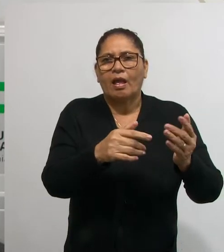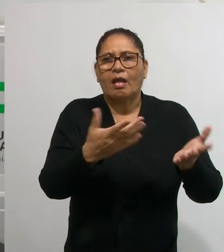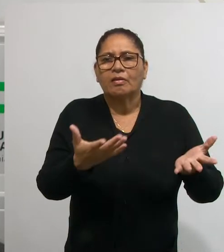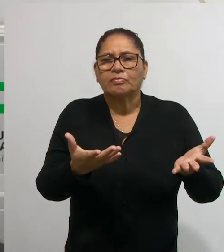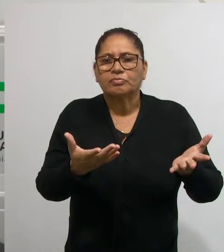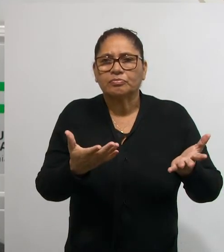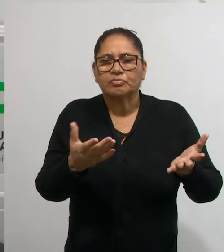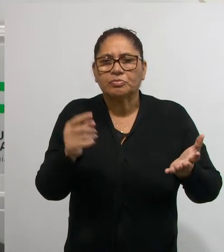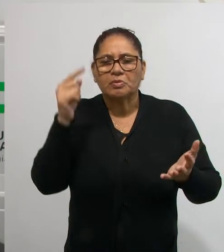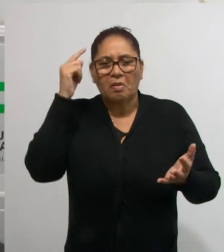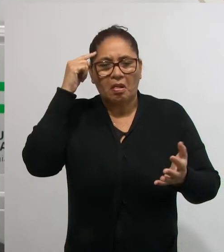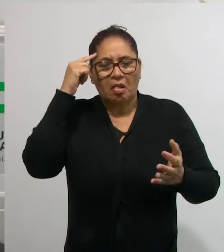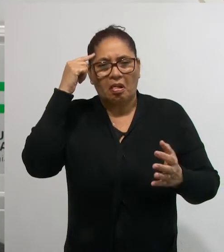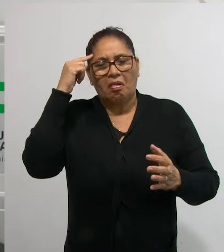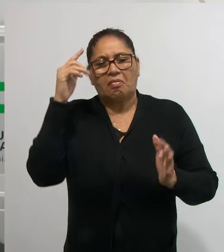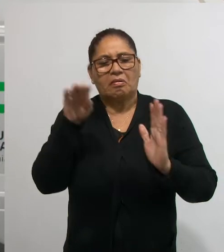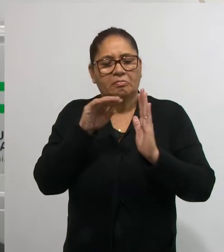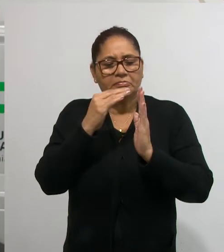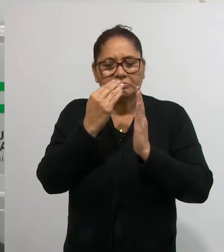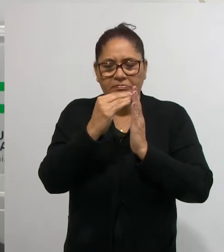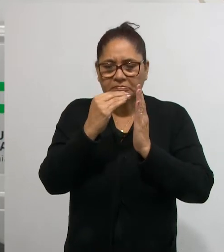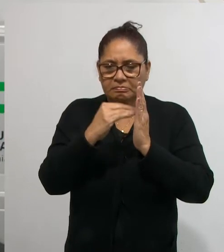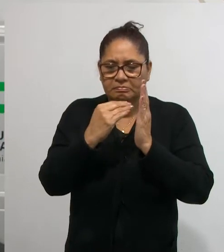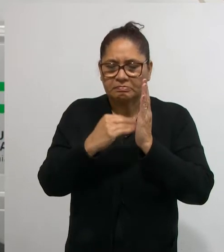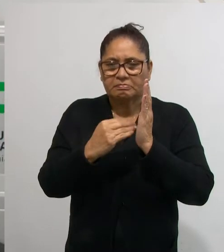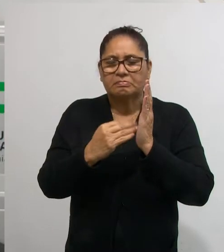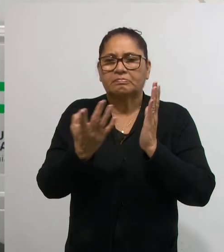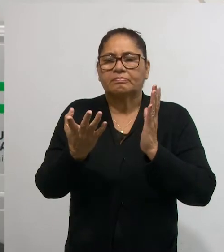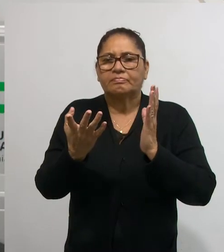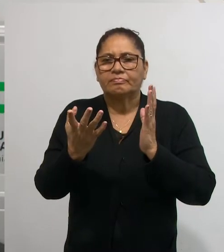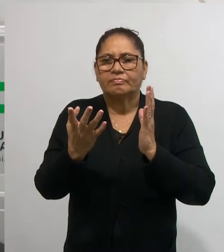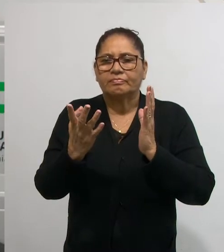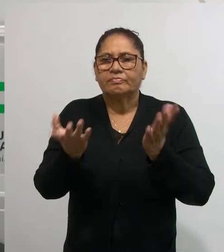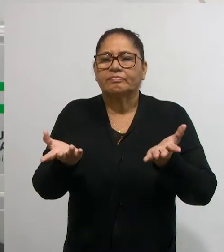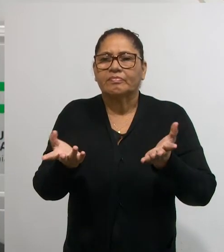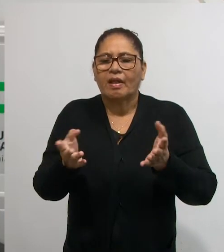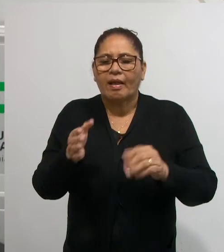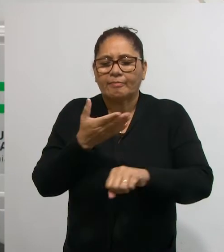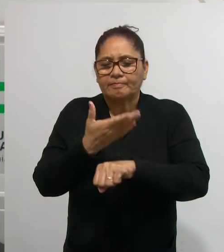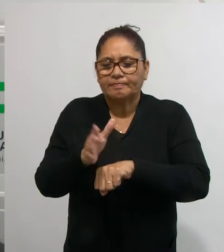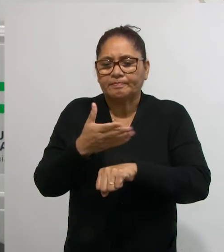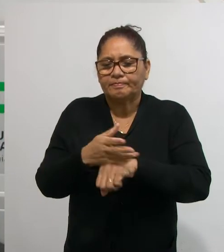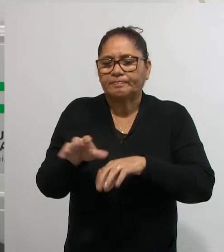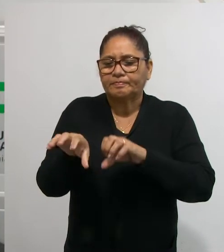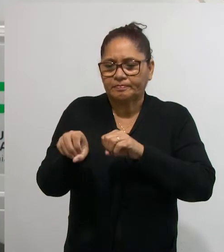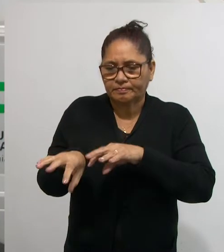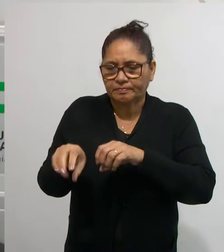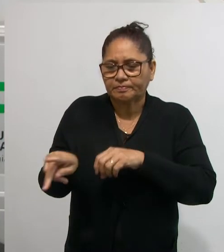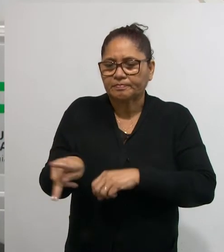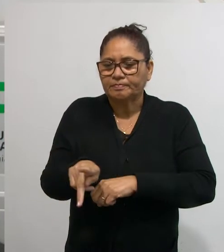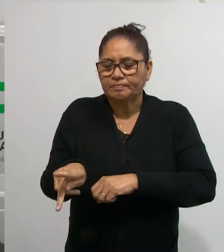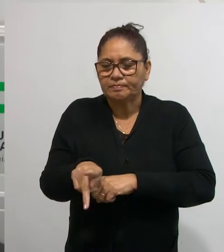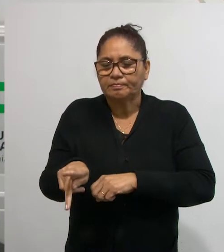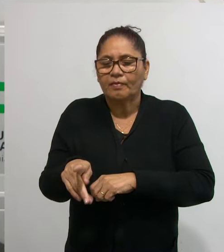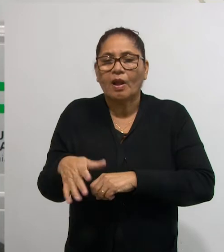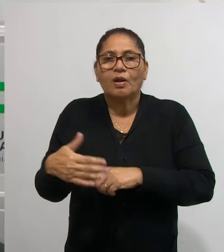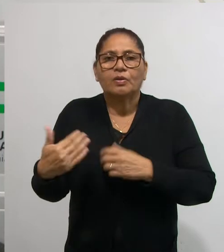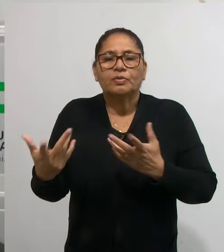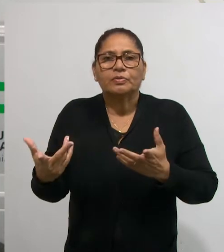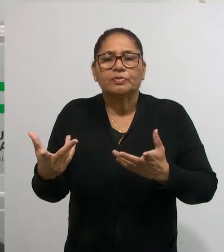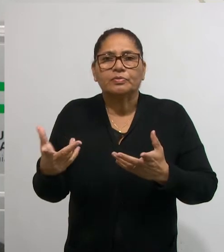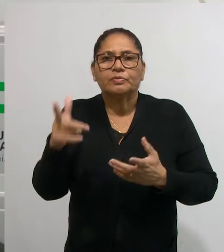novo conteúdo, novo conhecimento, é que se dá e que se faz a prática educativa do professor. Quando o professor